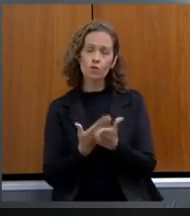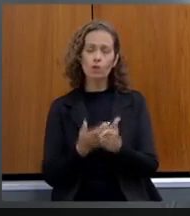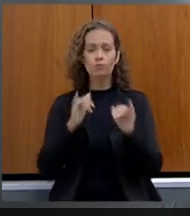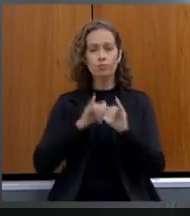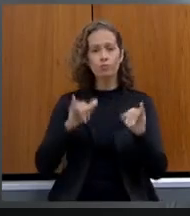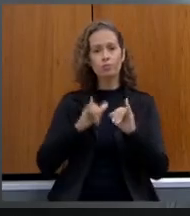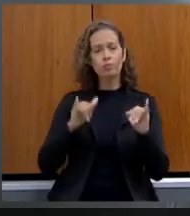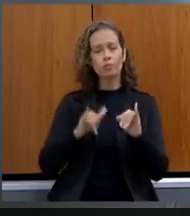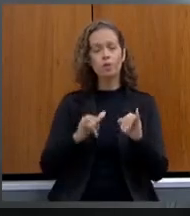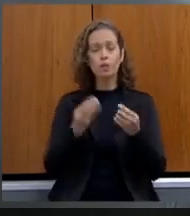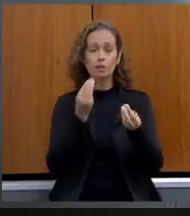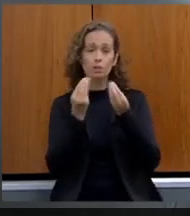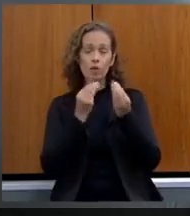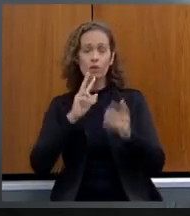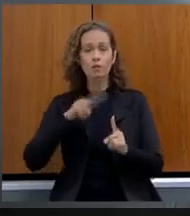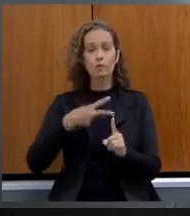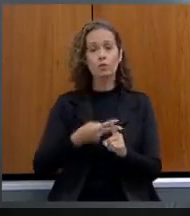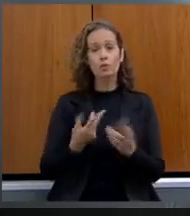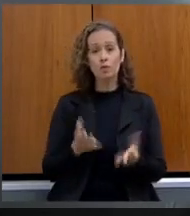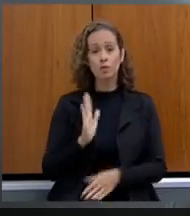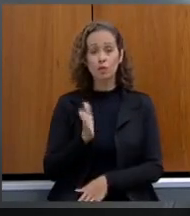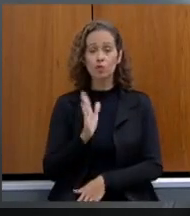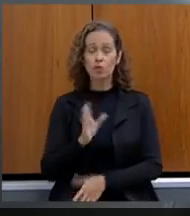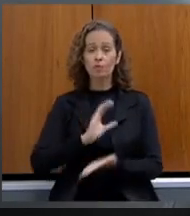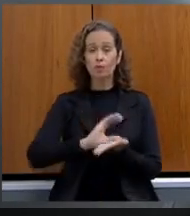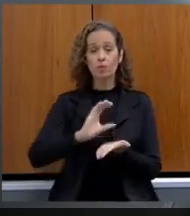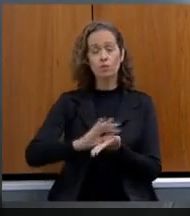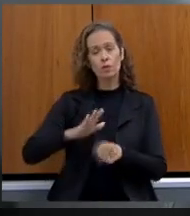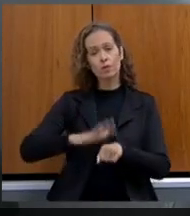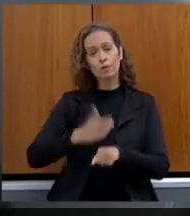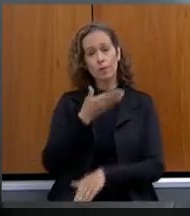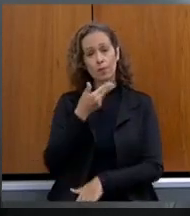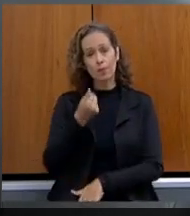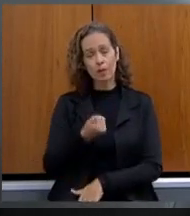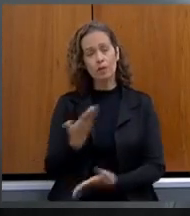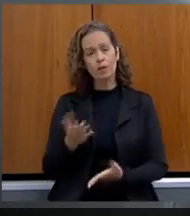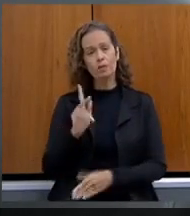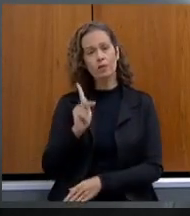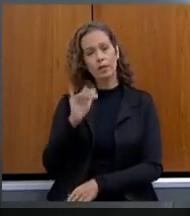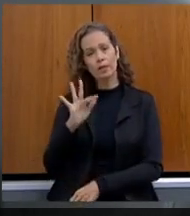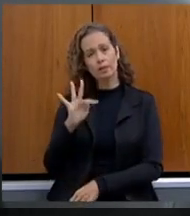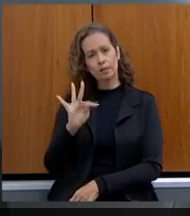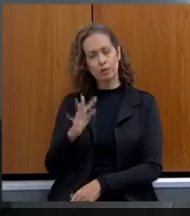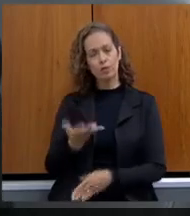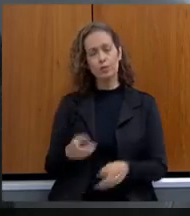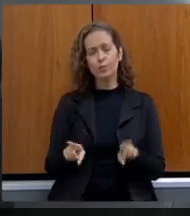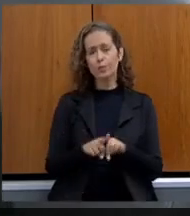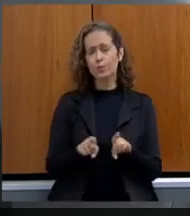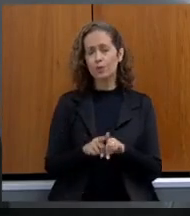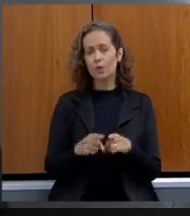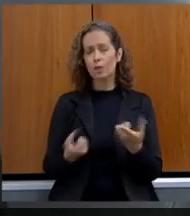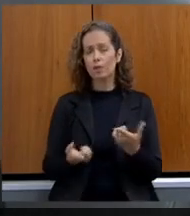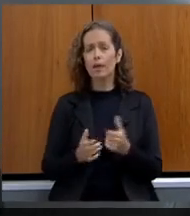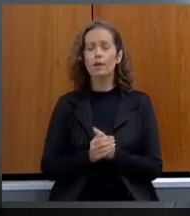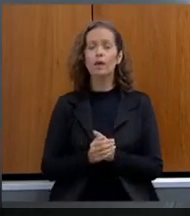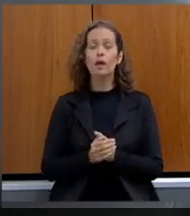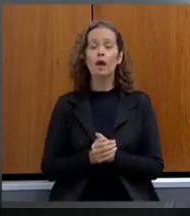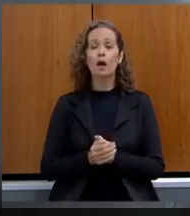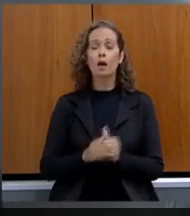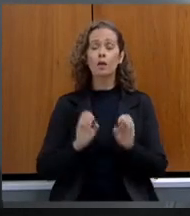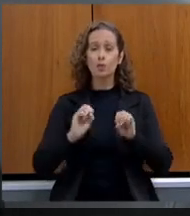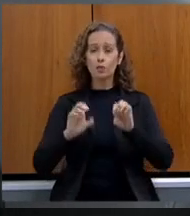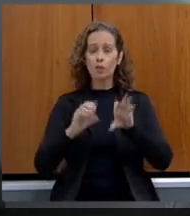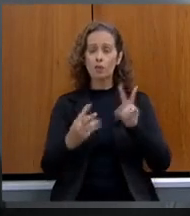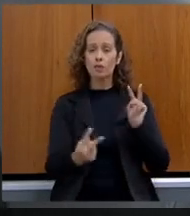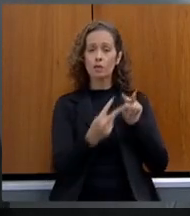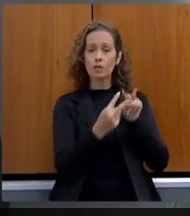obra da merenda o que viabilizou recursos Ainda mais expressivos para esses quites em relação à educação remota é